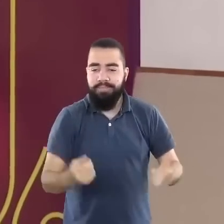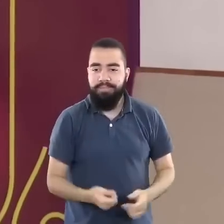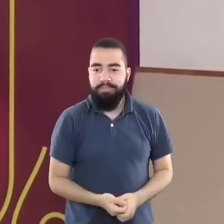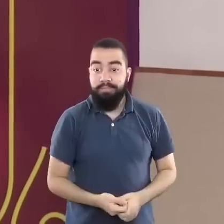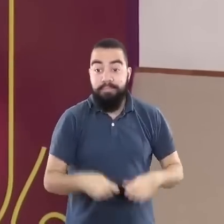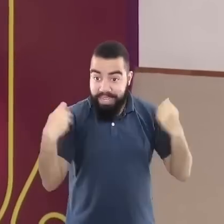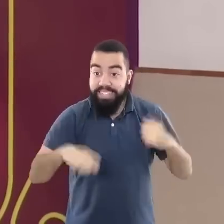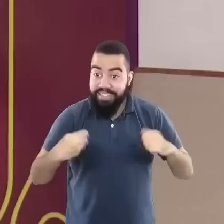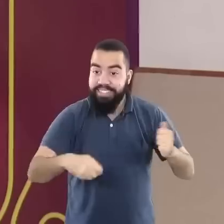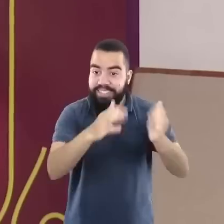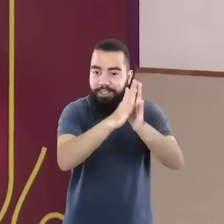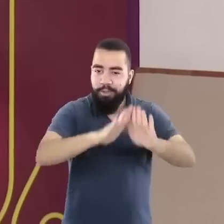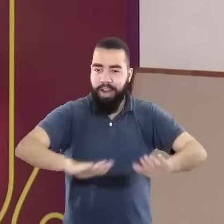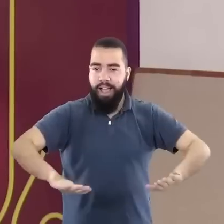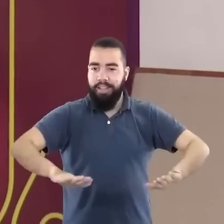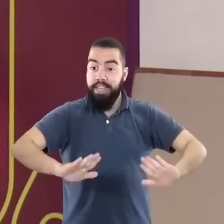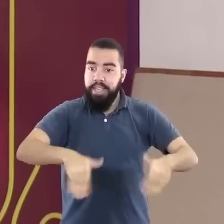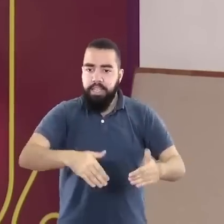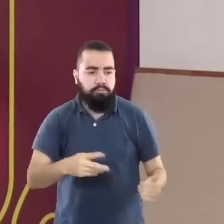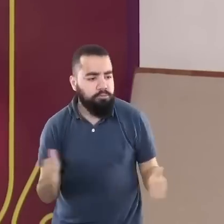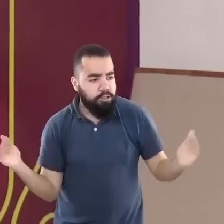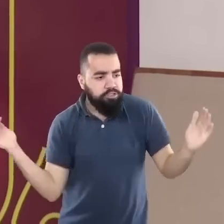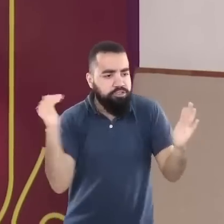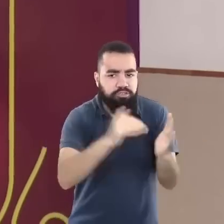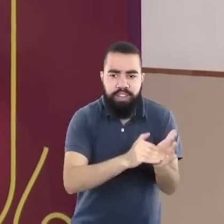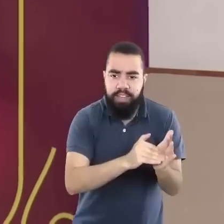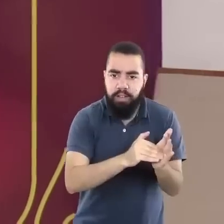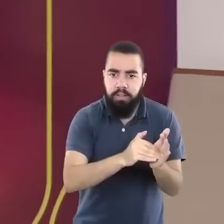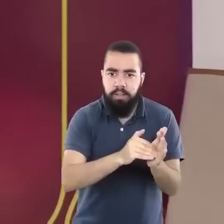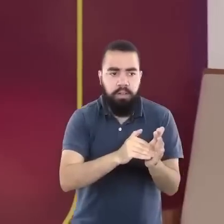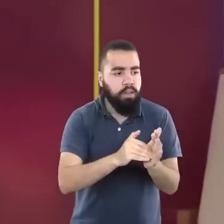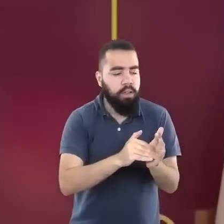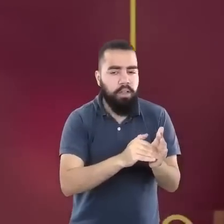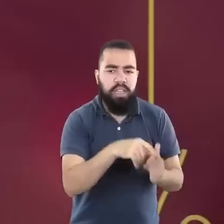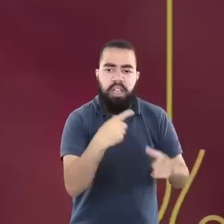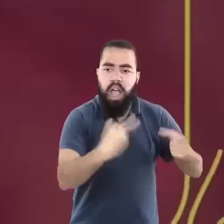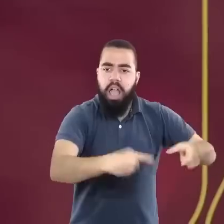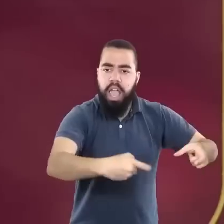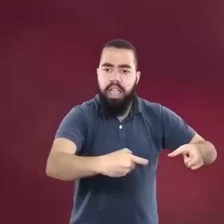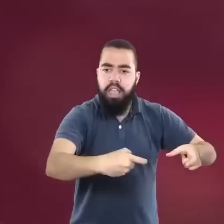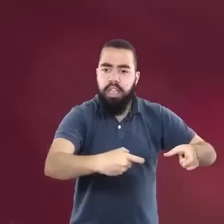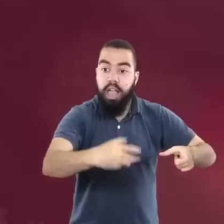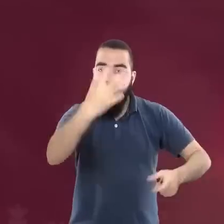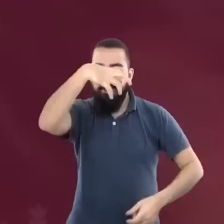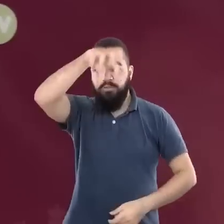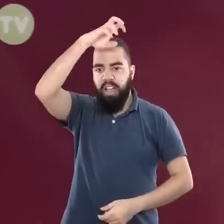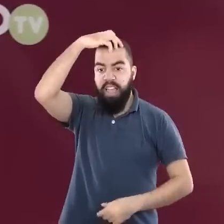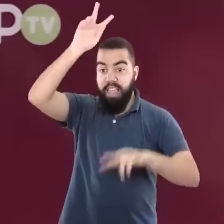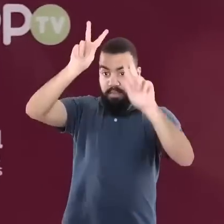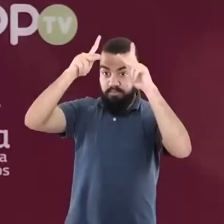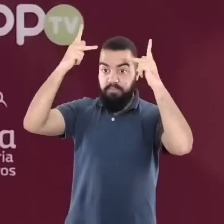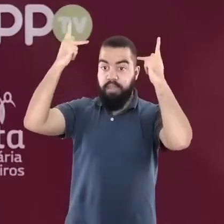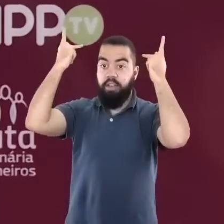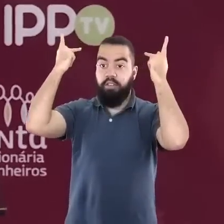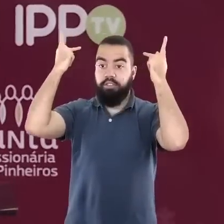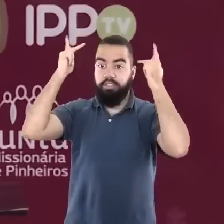O que é curioso e que quando chegam ali está Herodes o rei Herodes